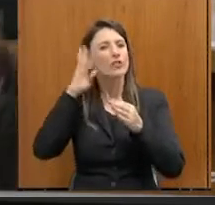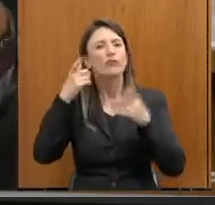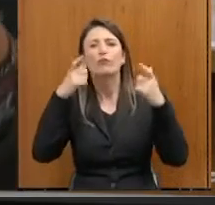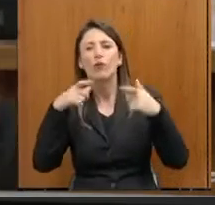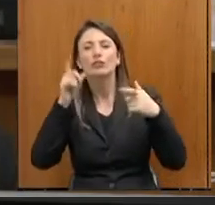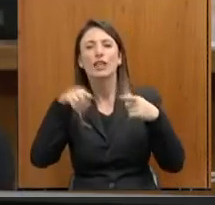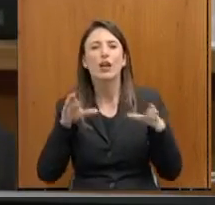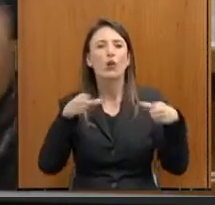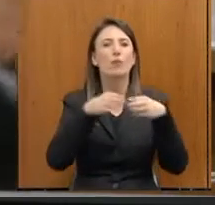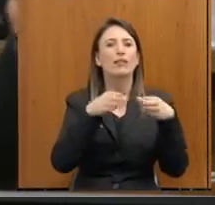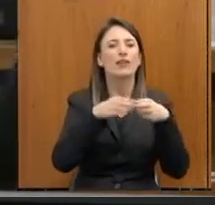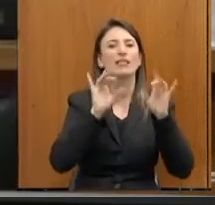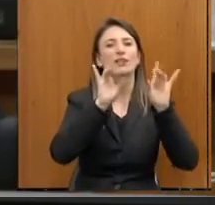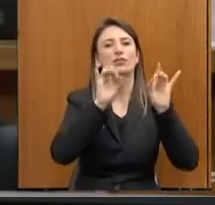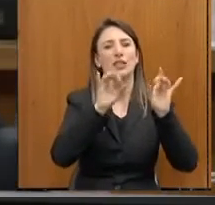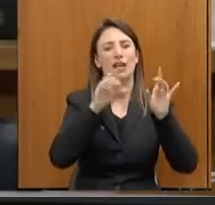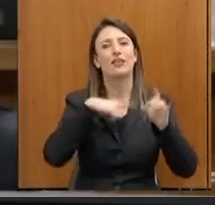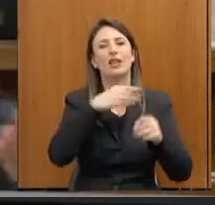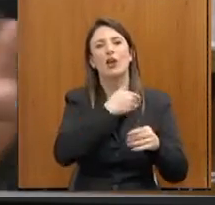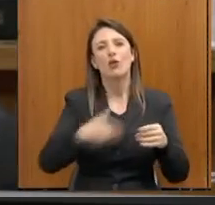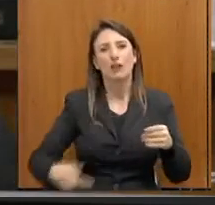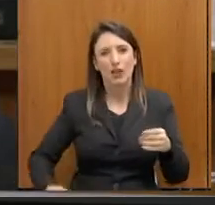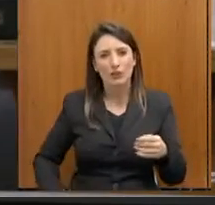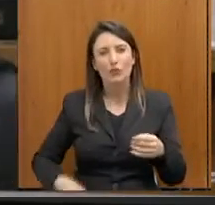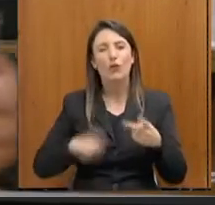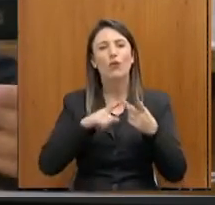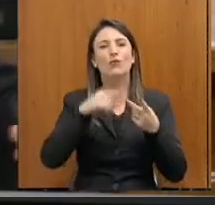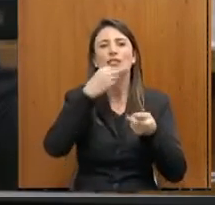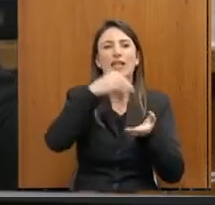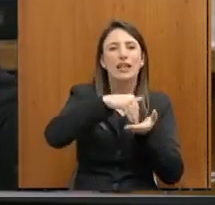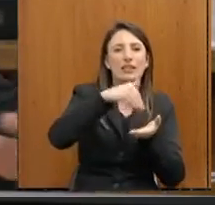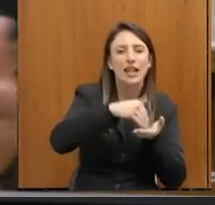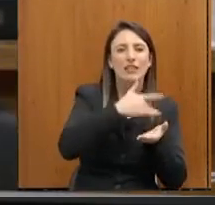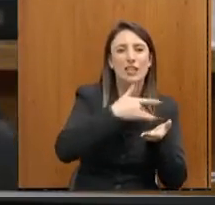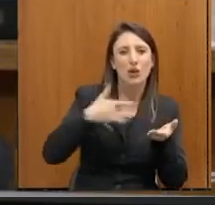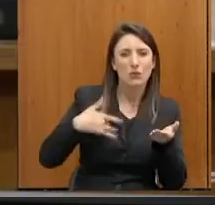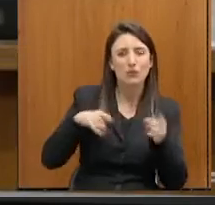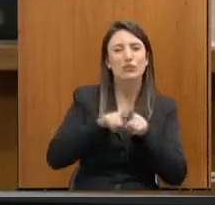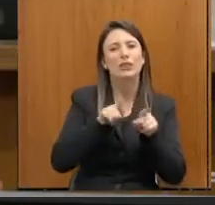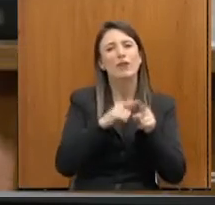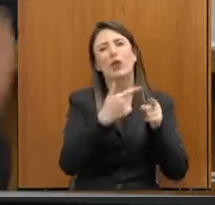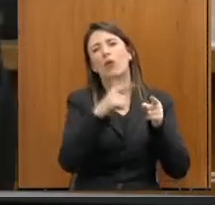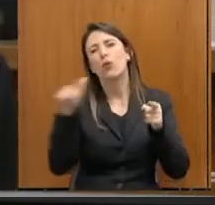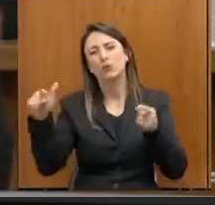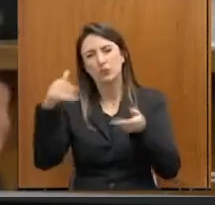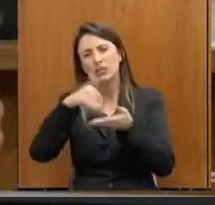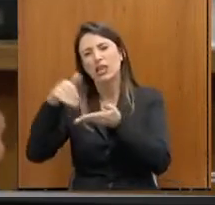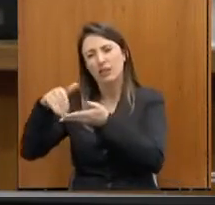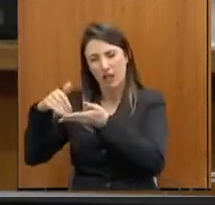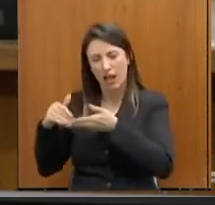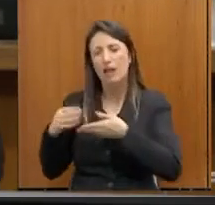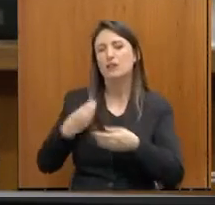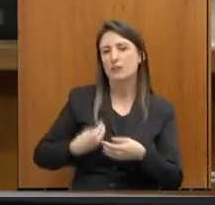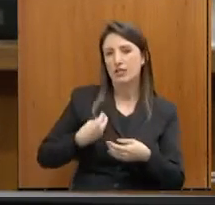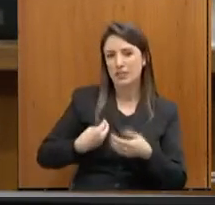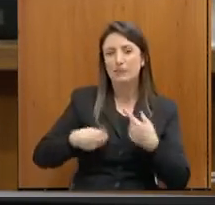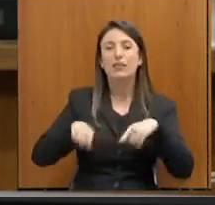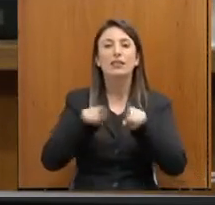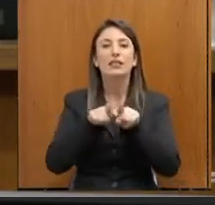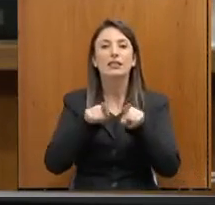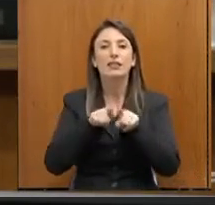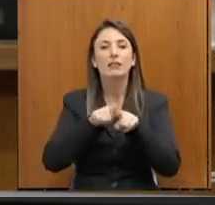formado além do governador secretário de saúde de mais corpo de secretariado do governo mas também